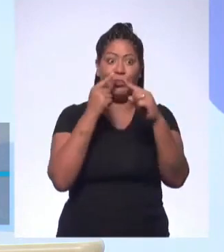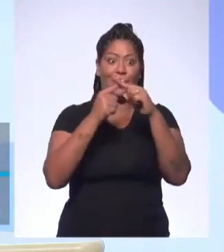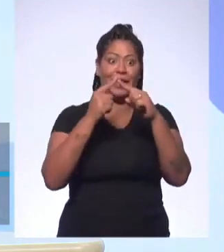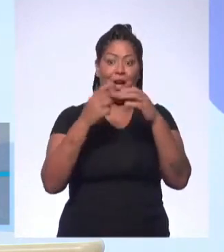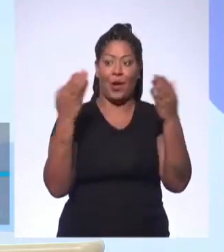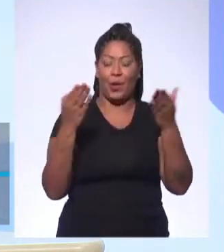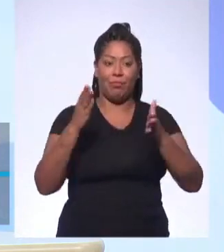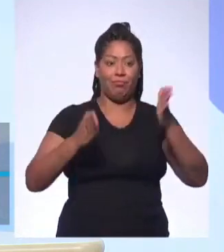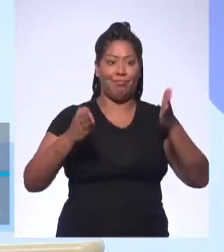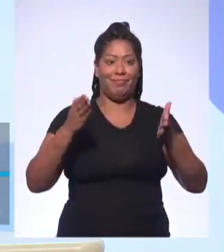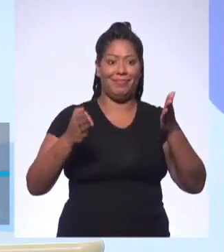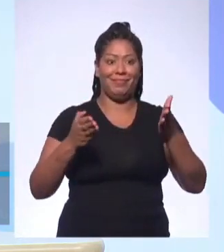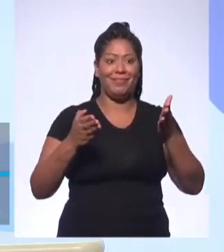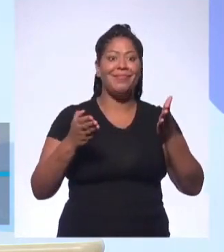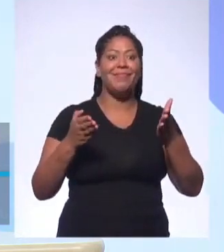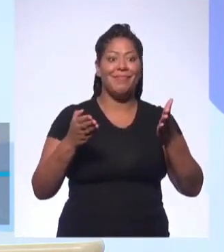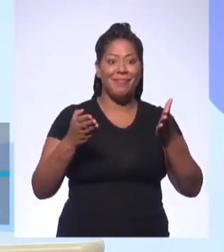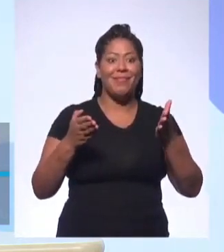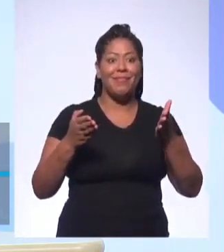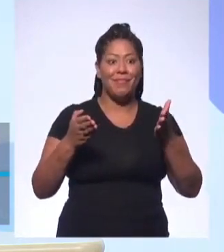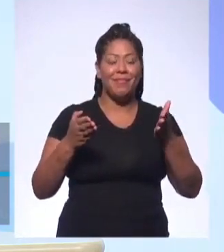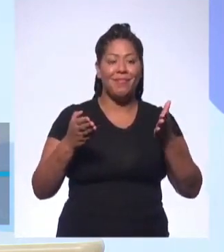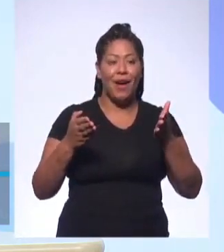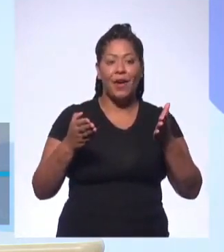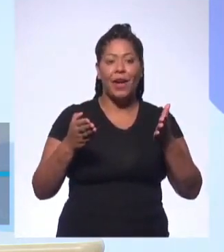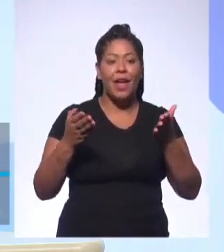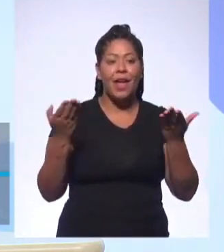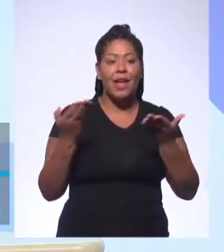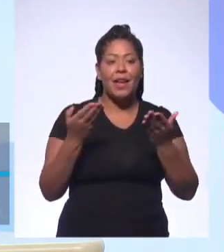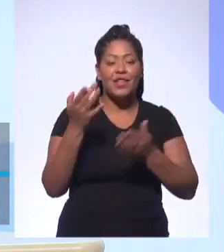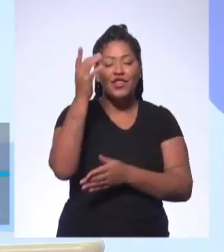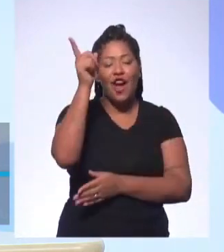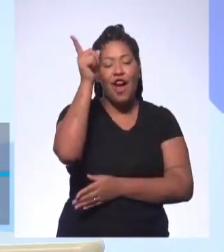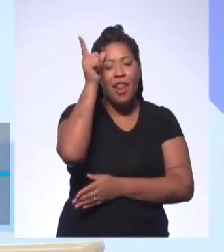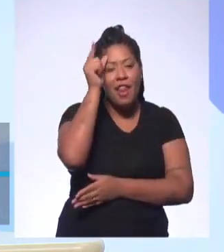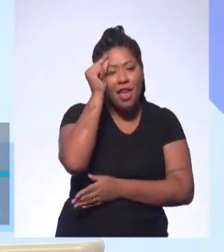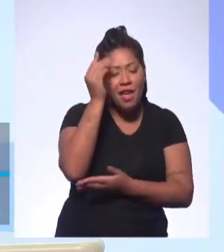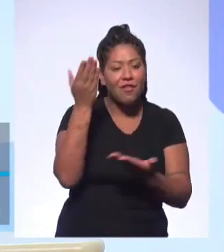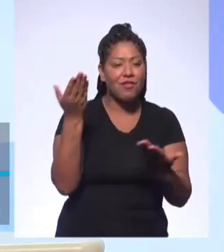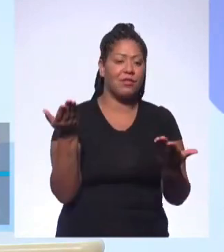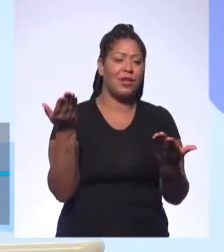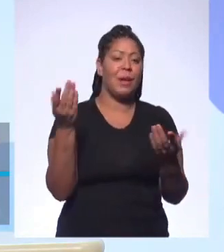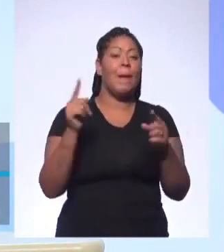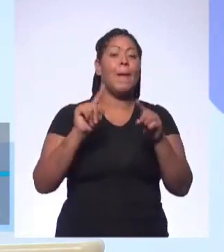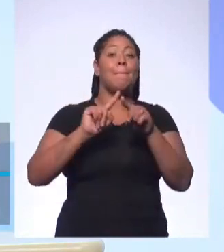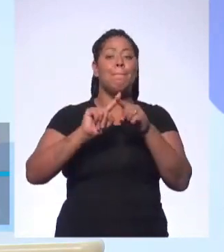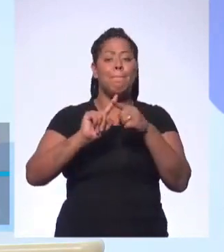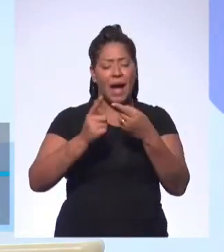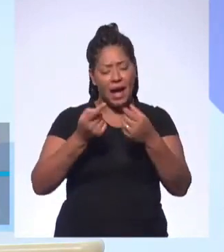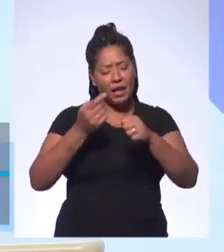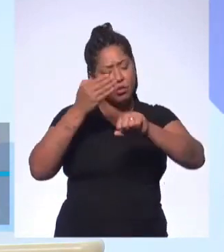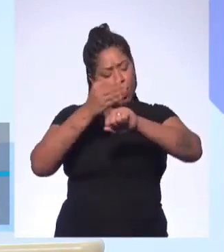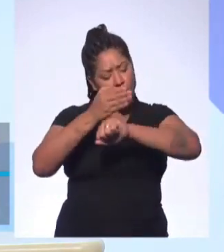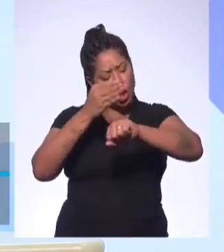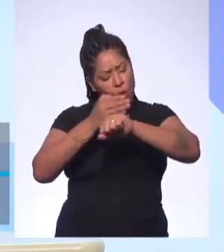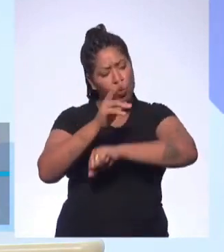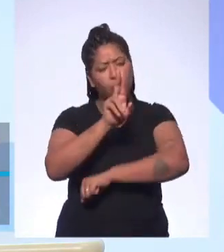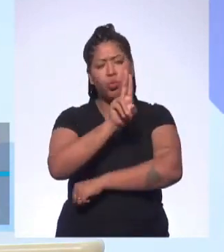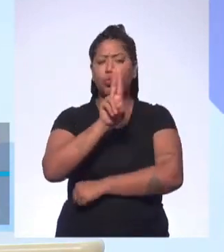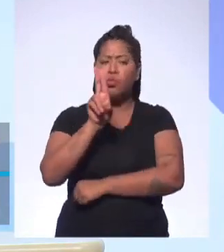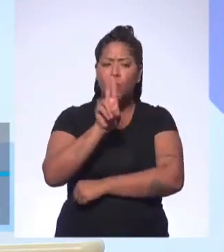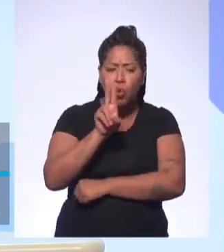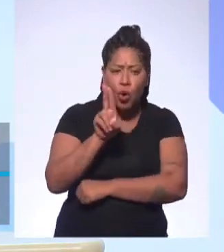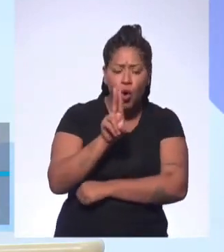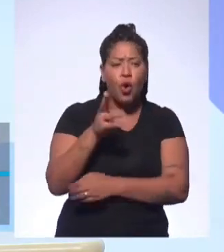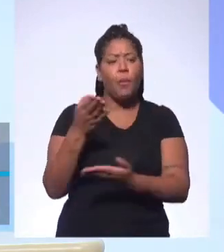época já aquele esvaziamento natural e tudo mais, a gente entende, mas se tiver aí a participação do aluno, coloca aí para a gente o nome dele, a